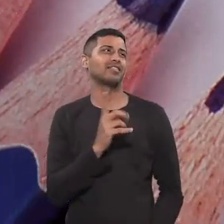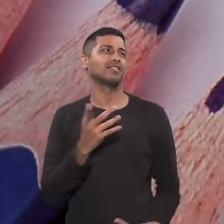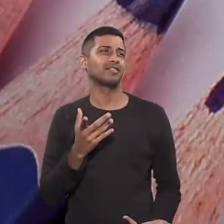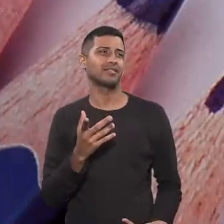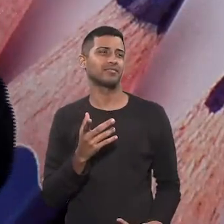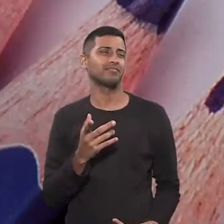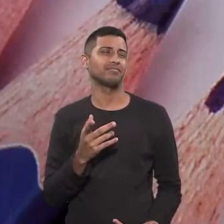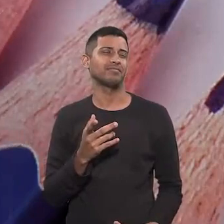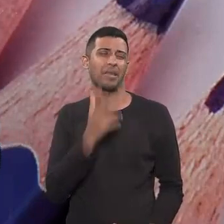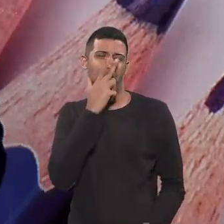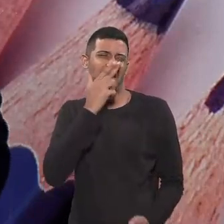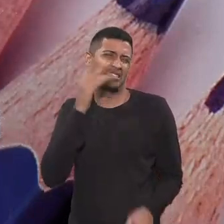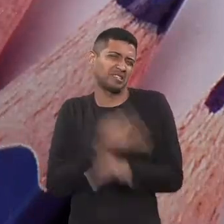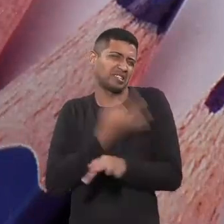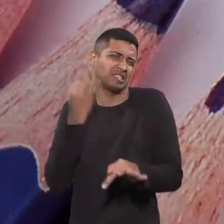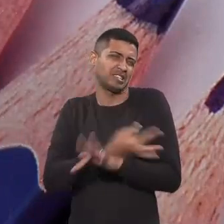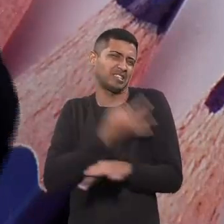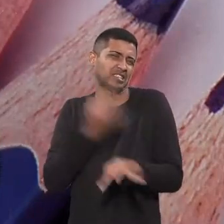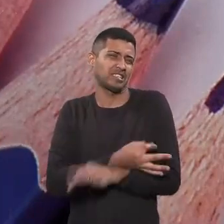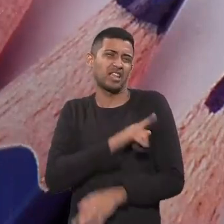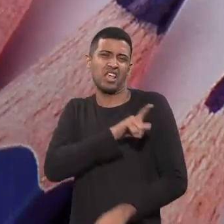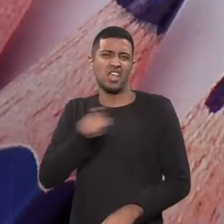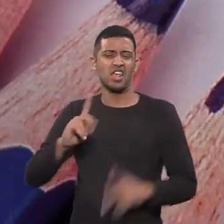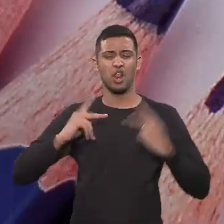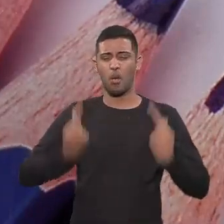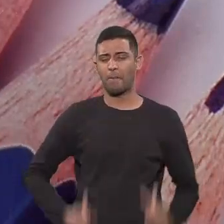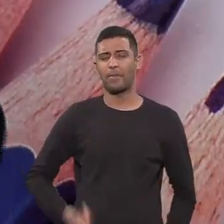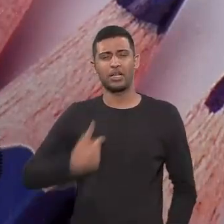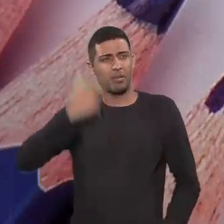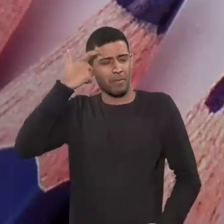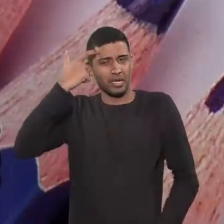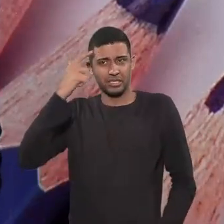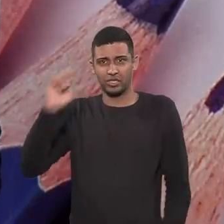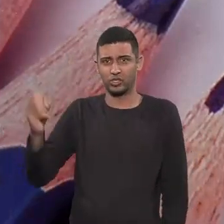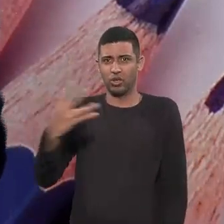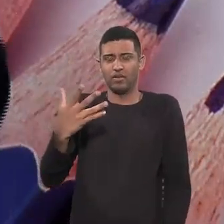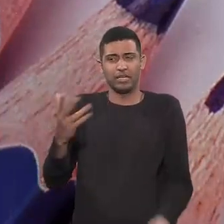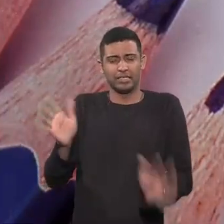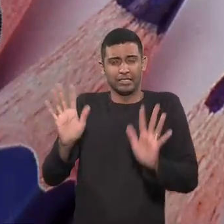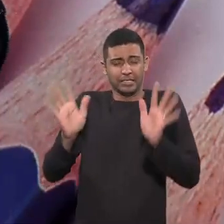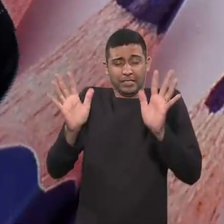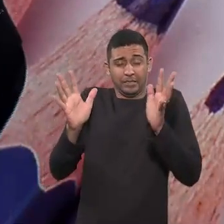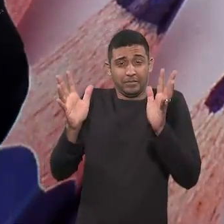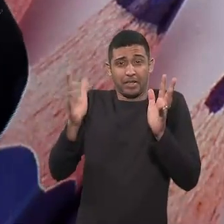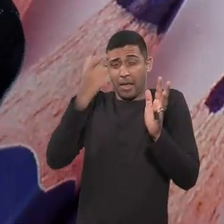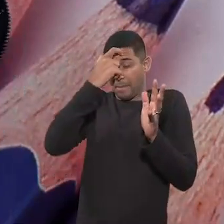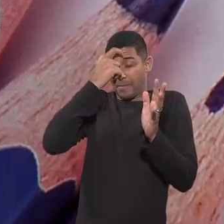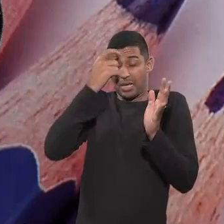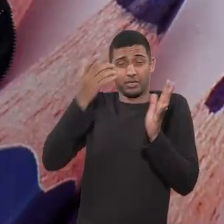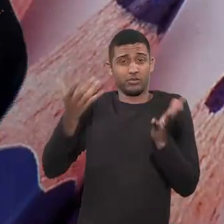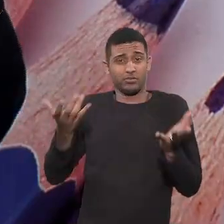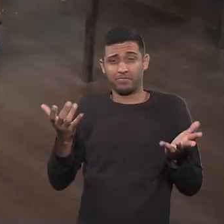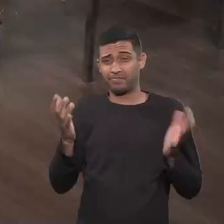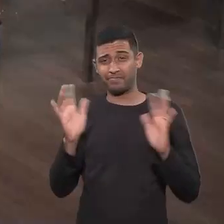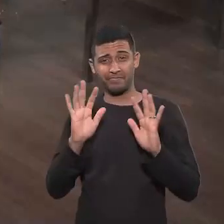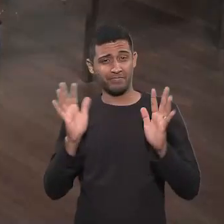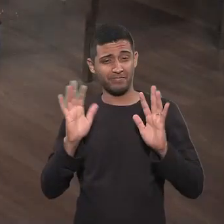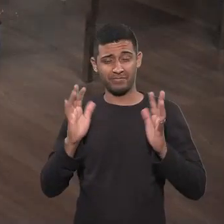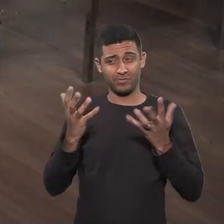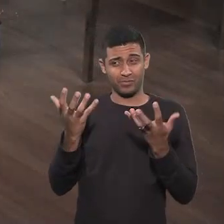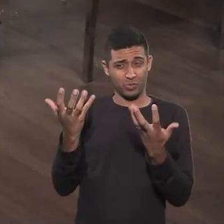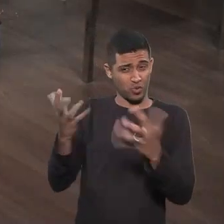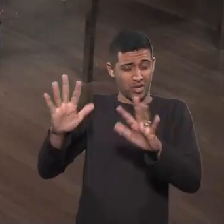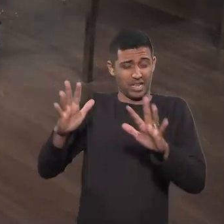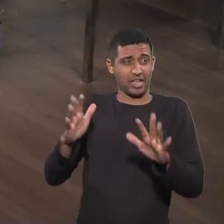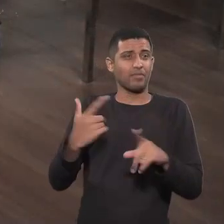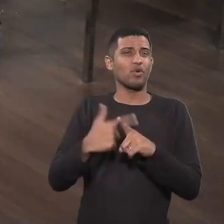Da resistência que o ser humano tem para qualquer coisa que é nova. A mente quer ficar naquele